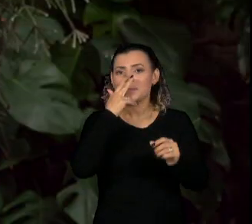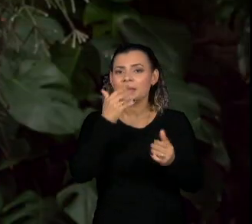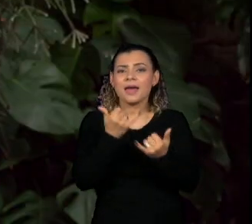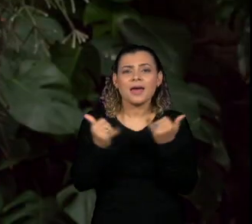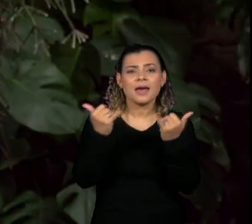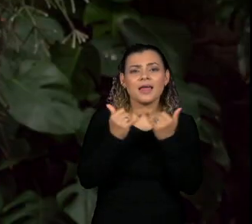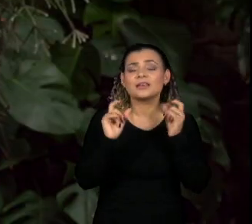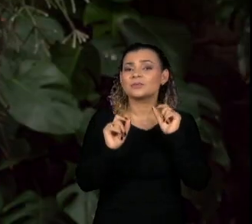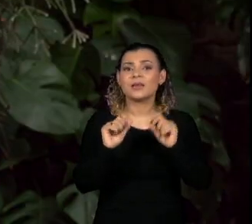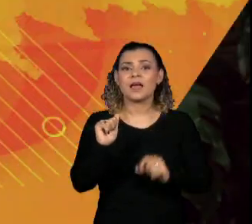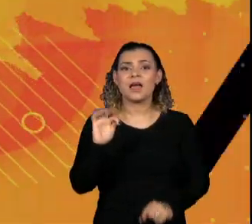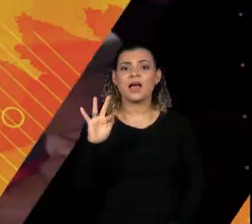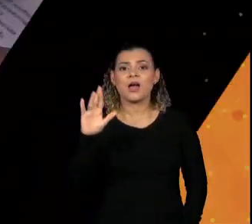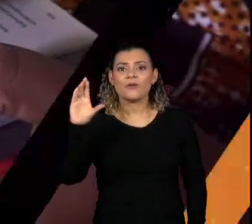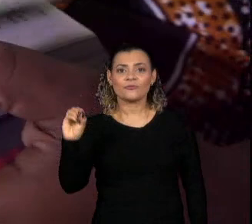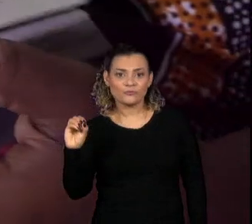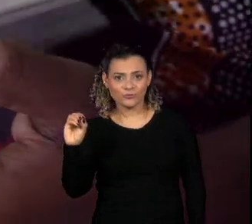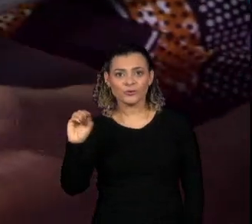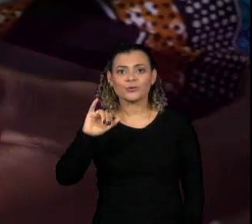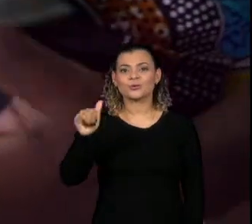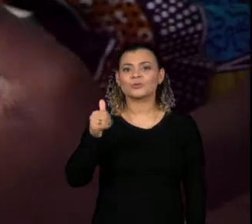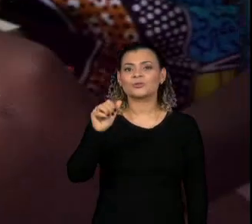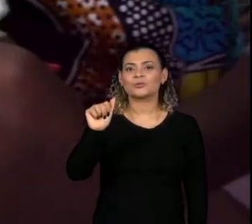afro-brazilian beat, um afro-jazz.